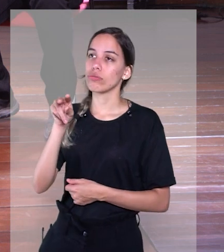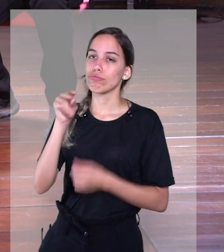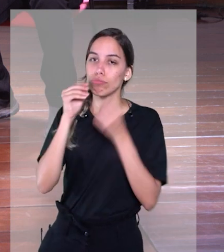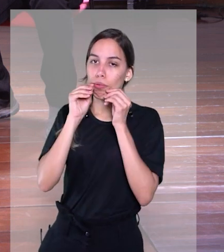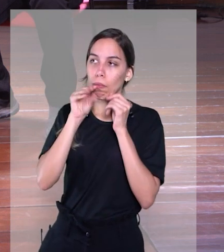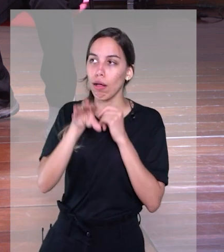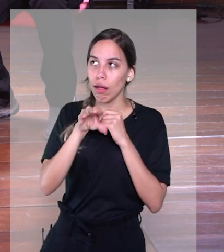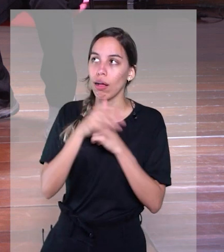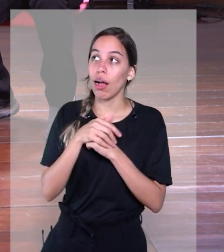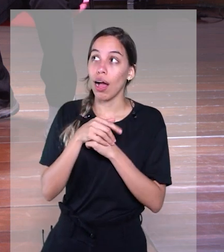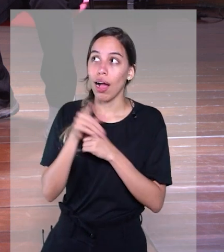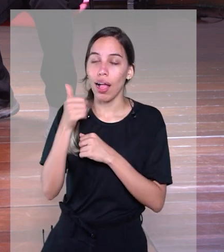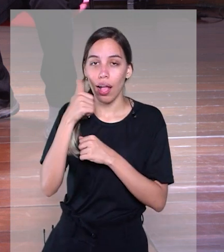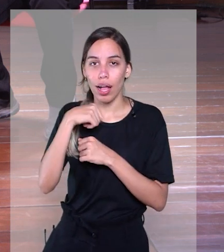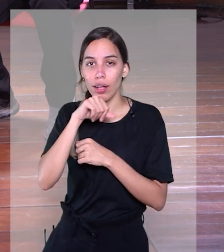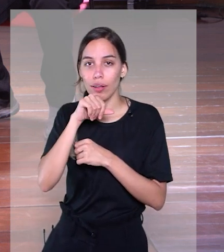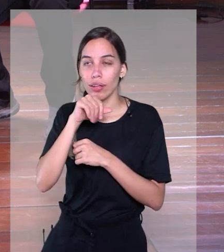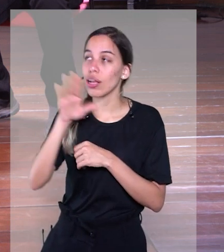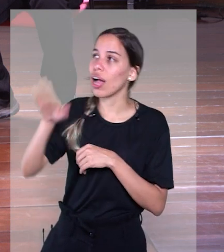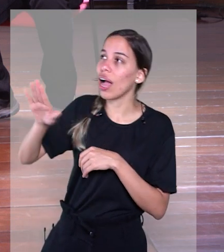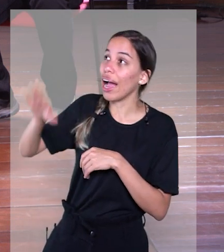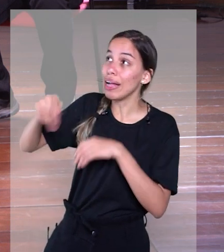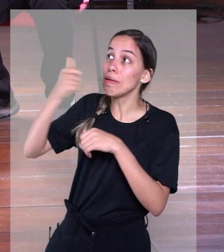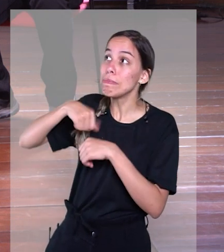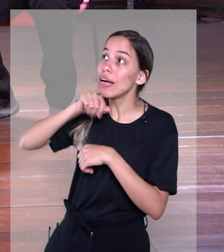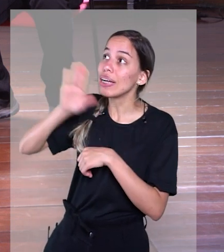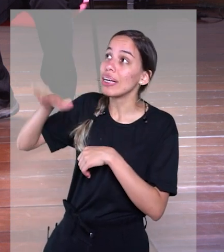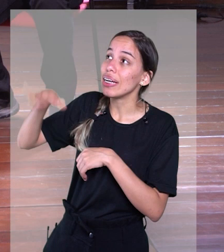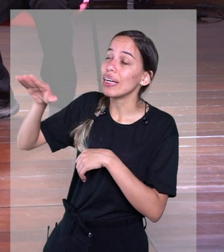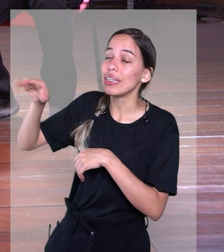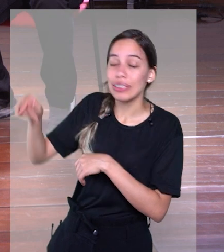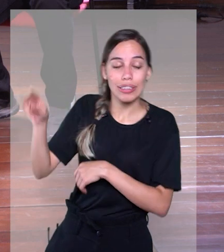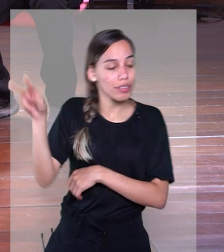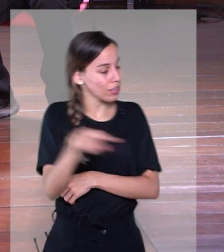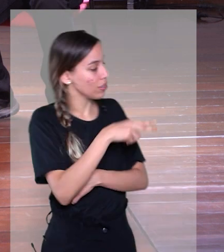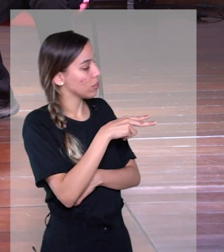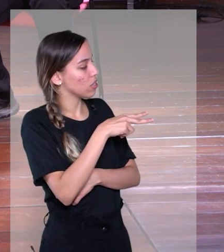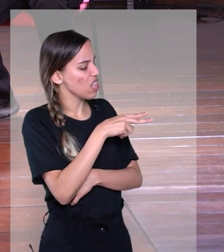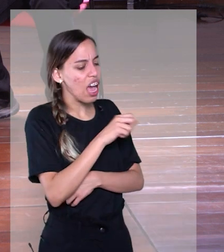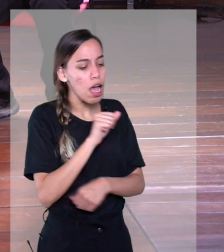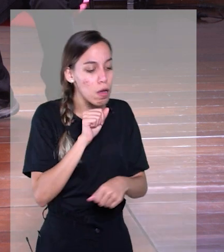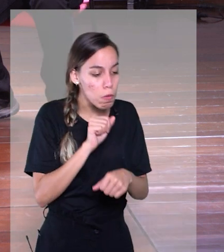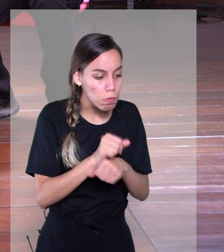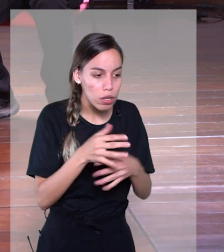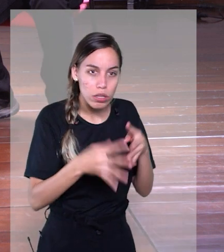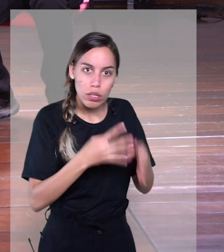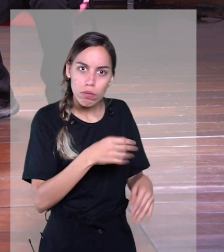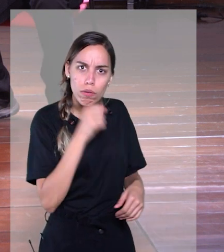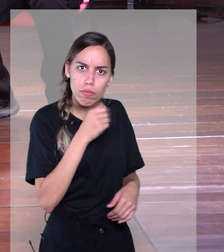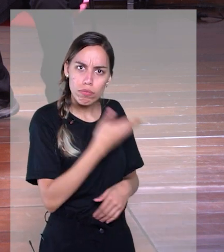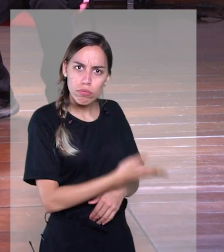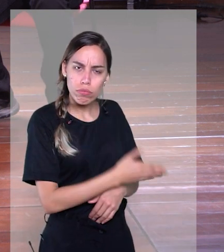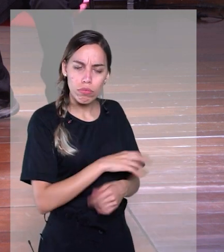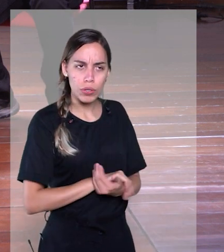E a gente, quando era criança, também ficávamos enlouquecidos. Então, Minas Gerais é um dos estados mais, sem desmerecer os outros,